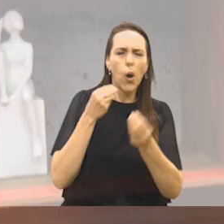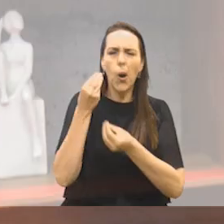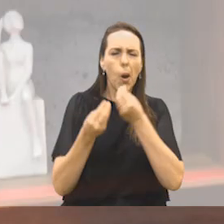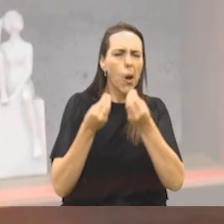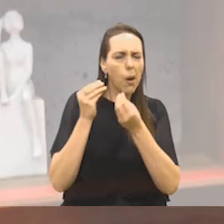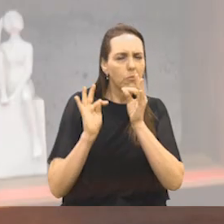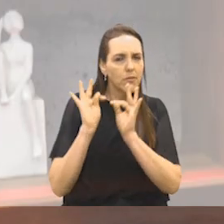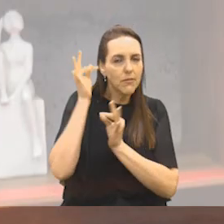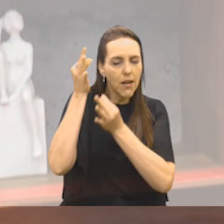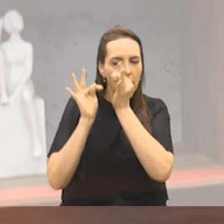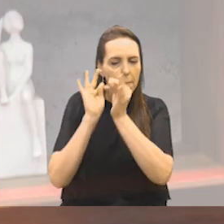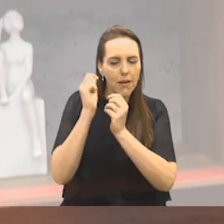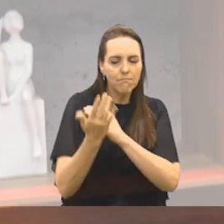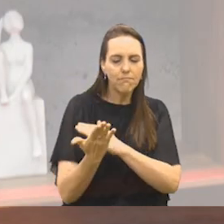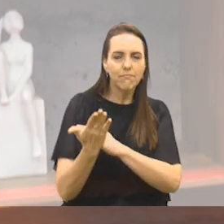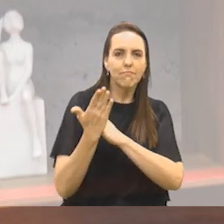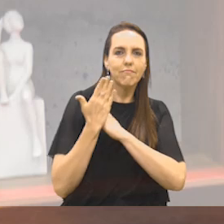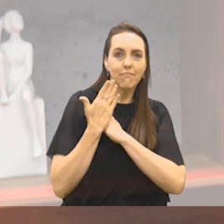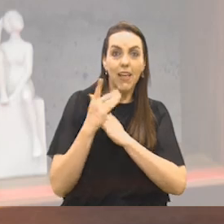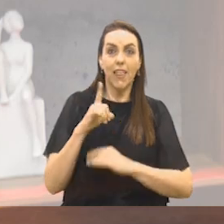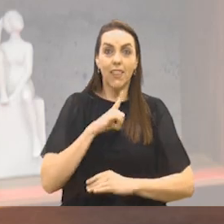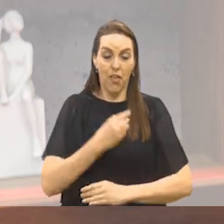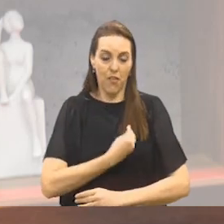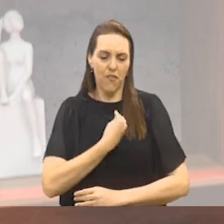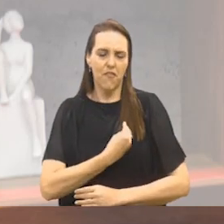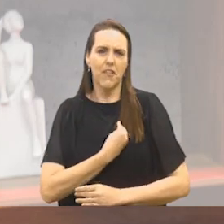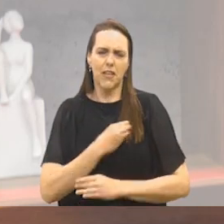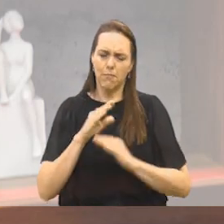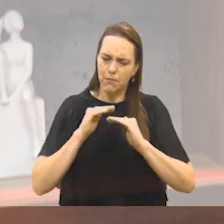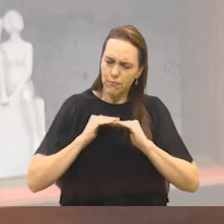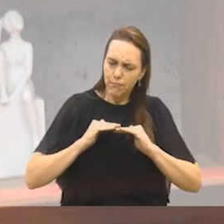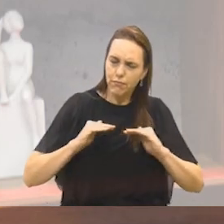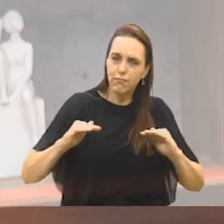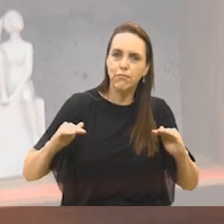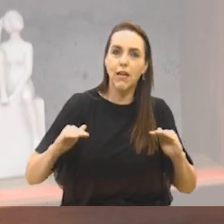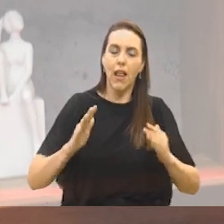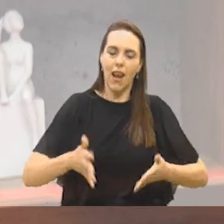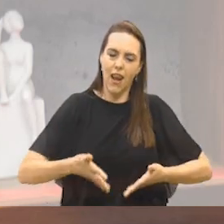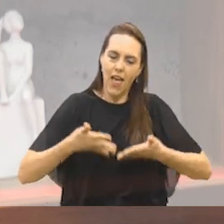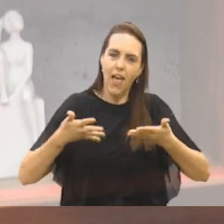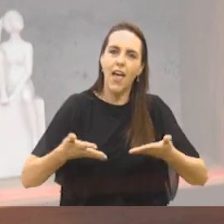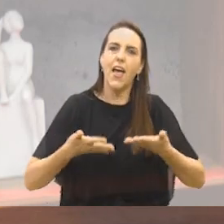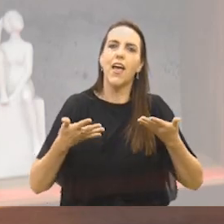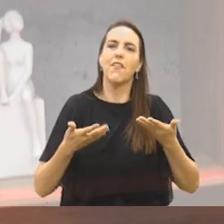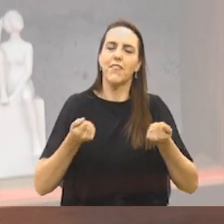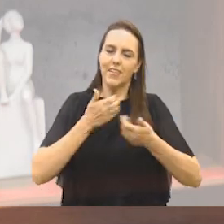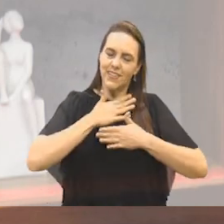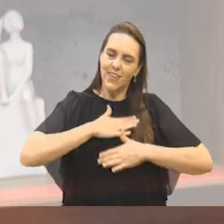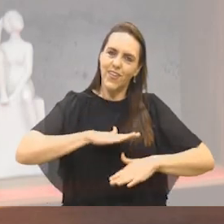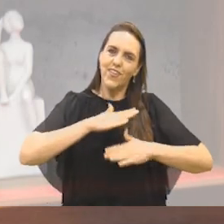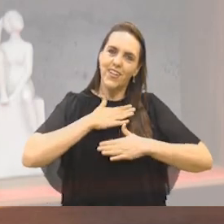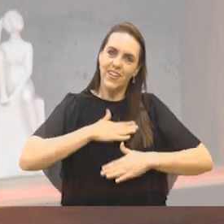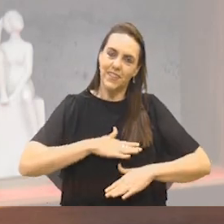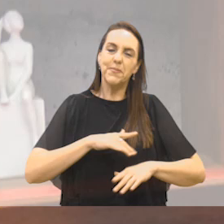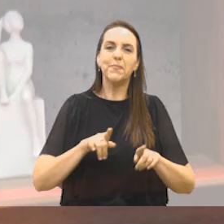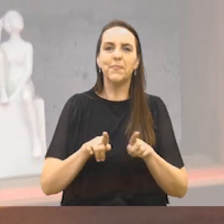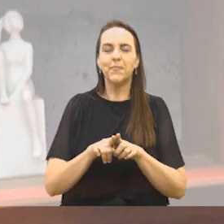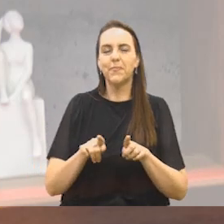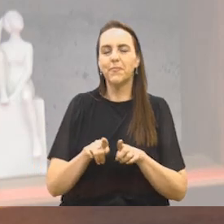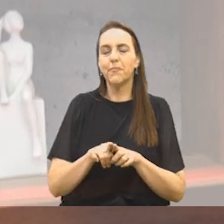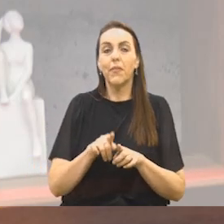sobre como as terapias podem auxiliar a gente a ter uma vida mais harmônica, mais leve,